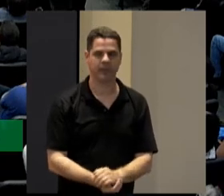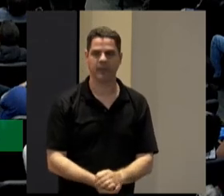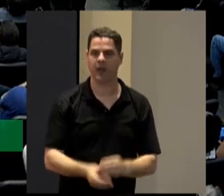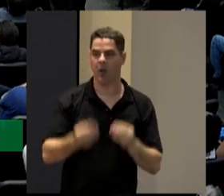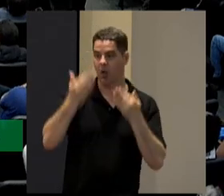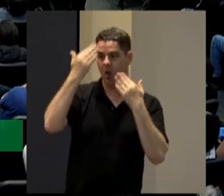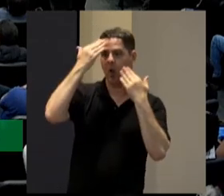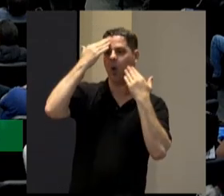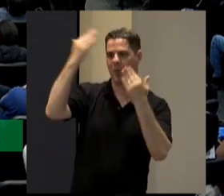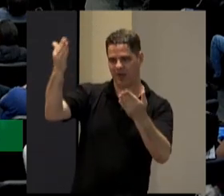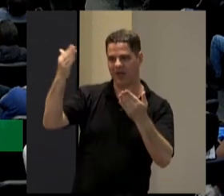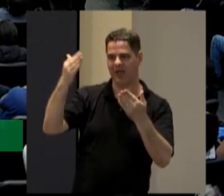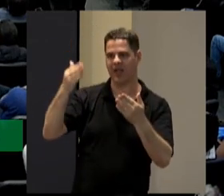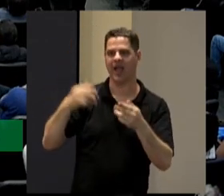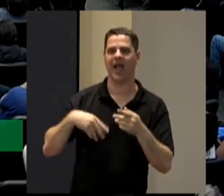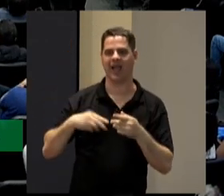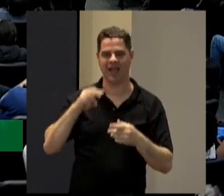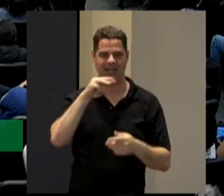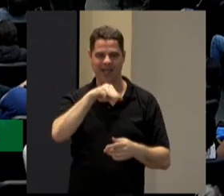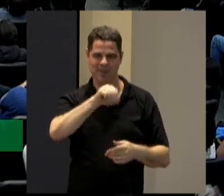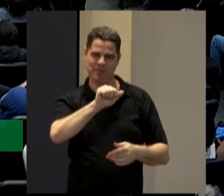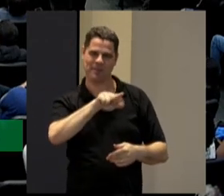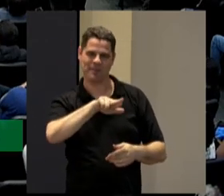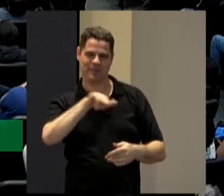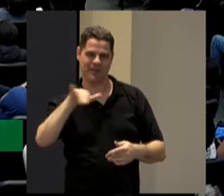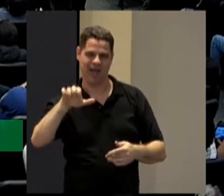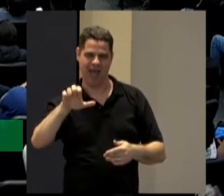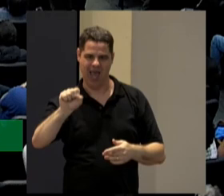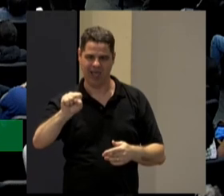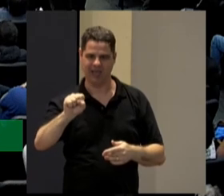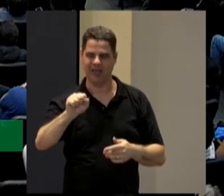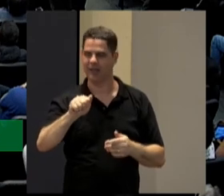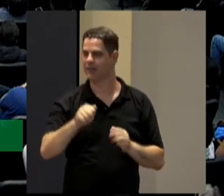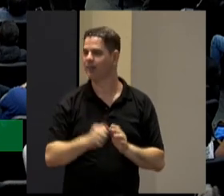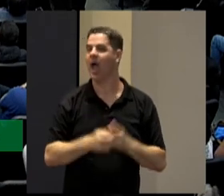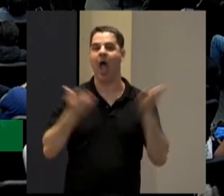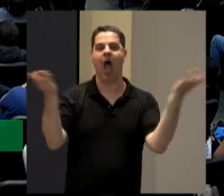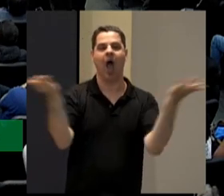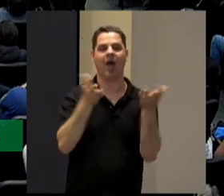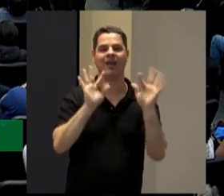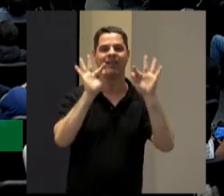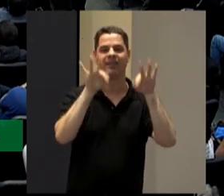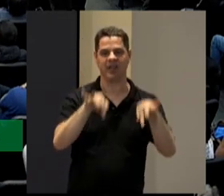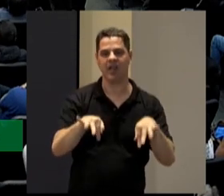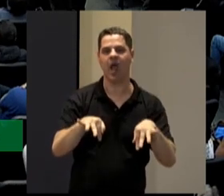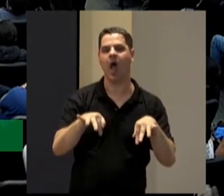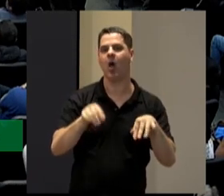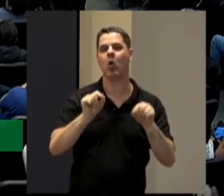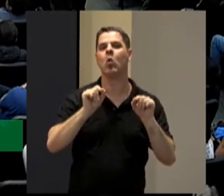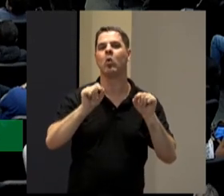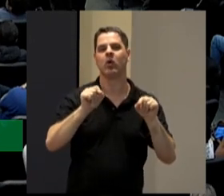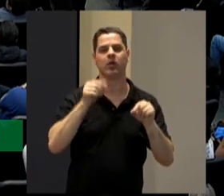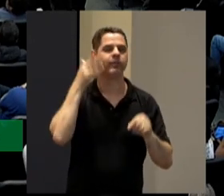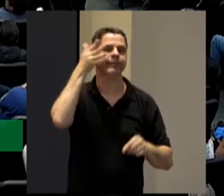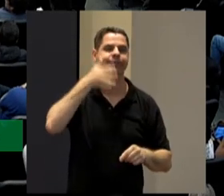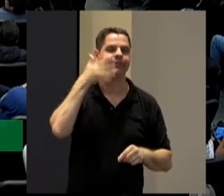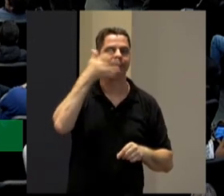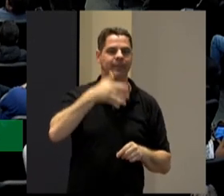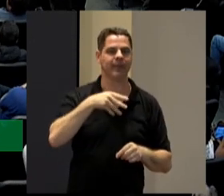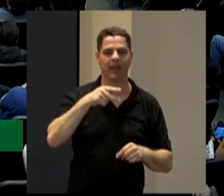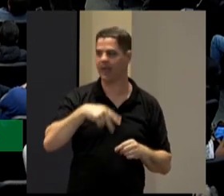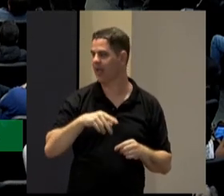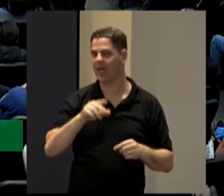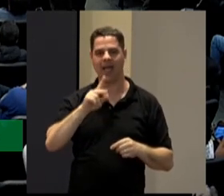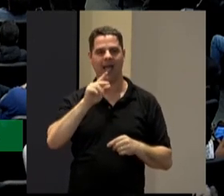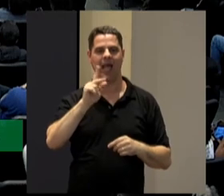Grata também pela fala, professora Mahara. E, por fim, convidamos para fazer uso da palavra a senhora